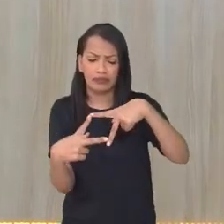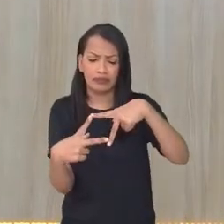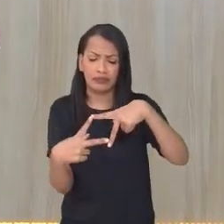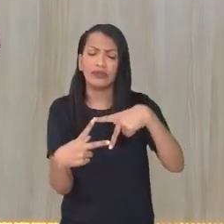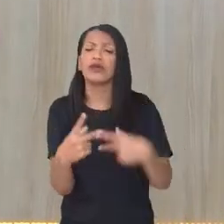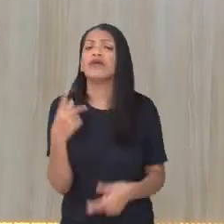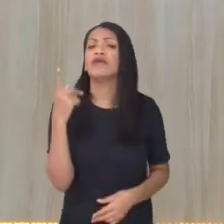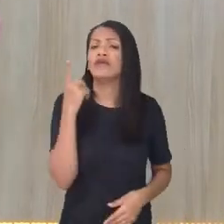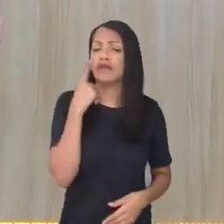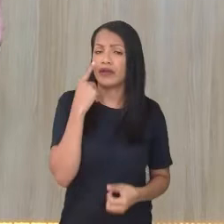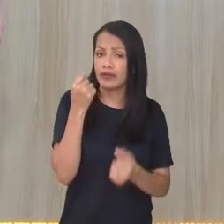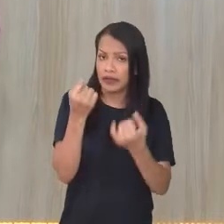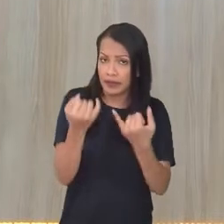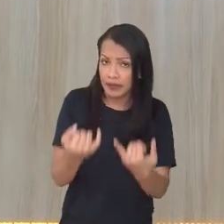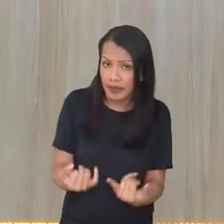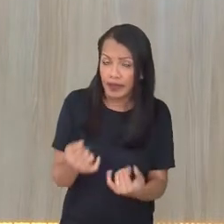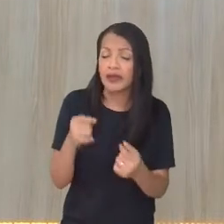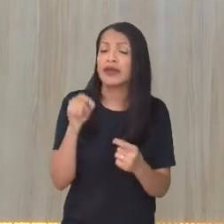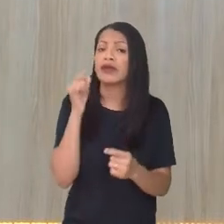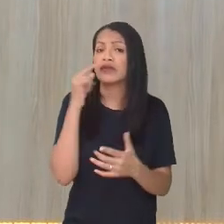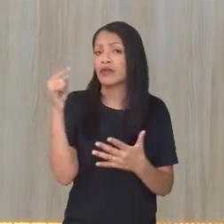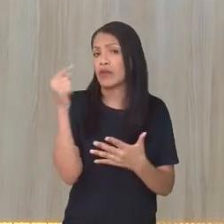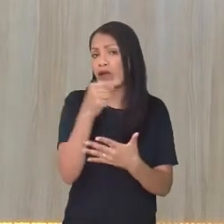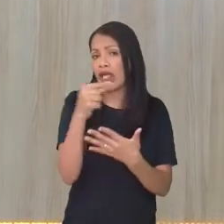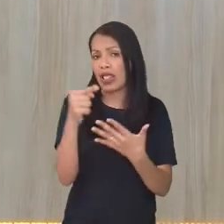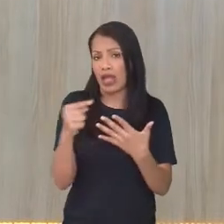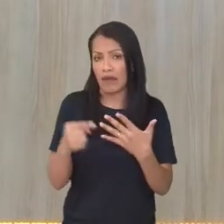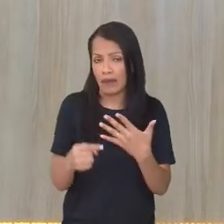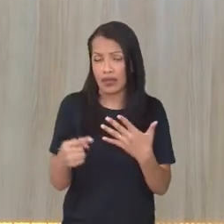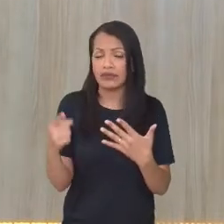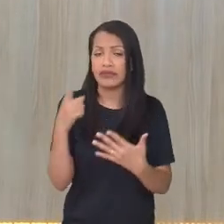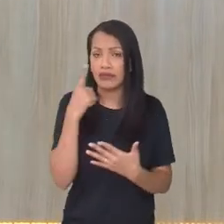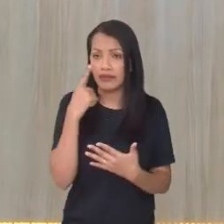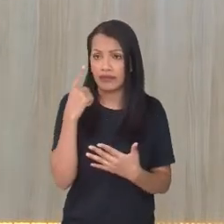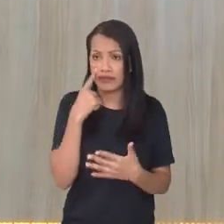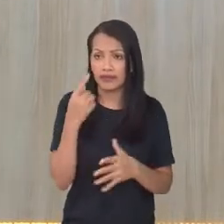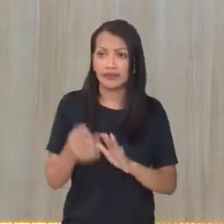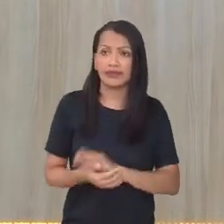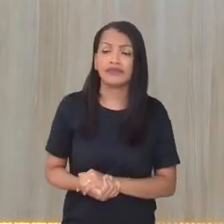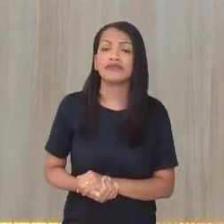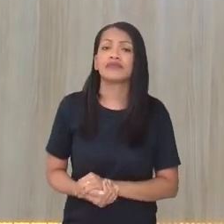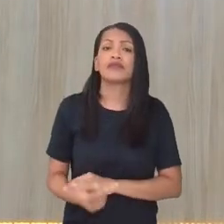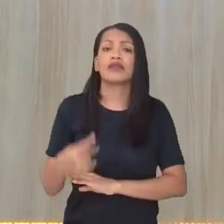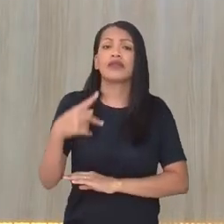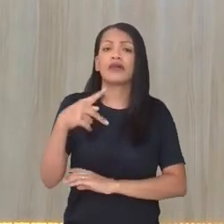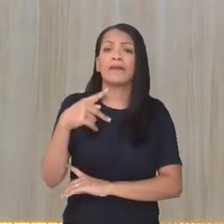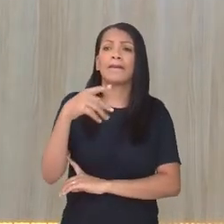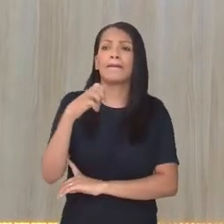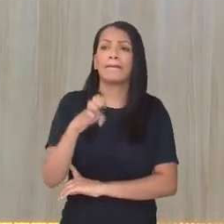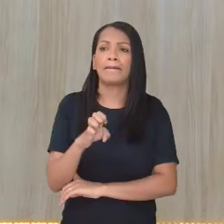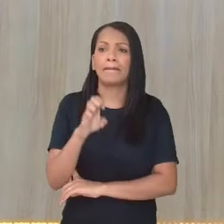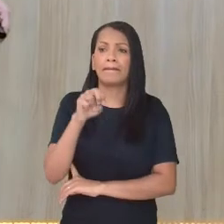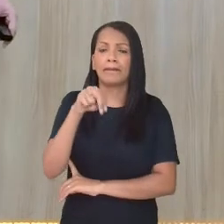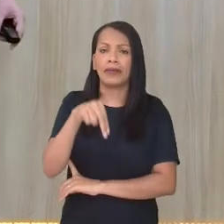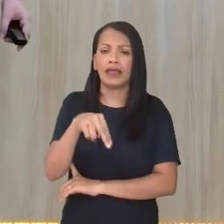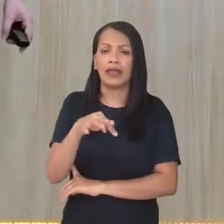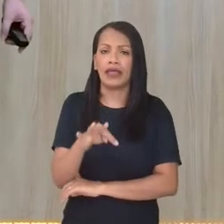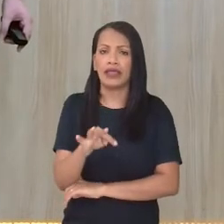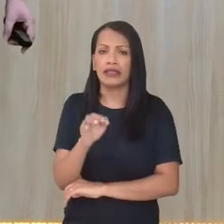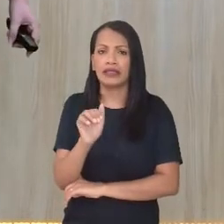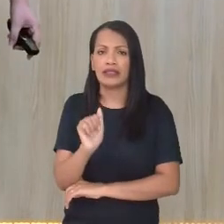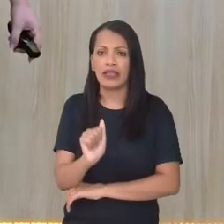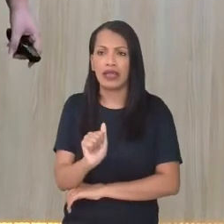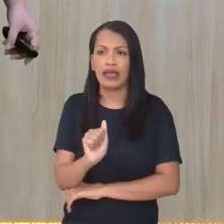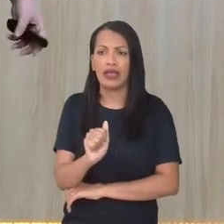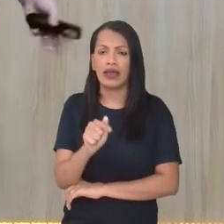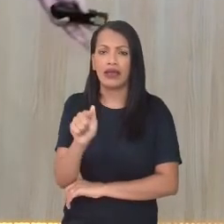Veja que eu estou falando de elementos. A gente vai ver lá. Aqui, pentágono. Penta. Olha